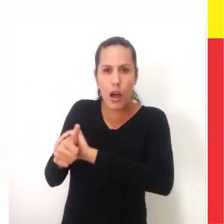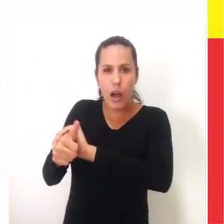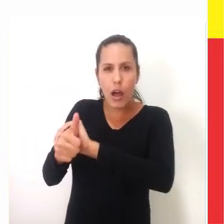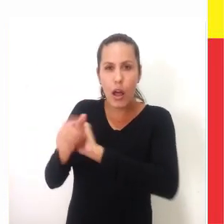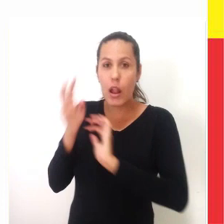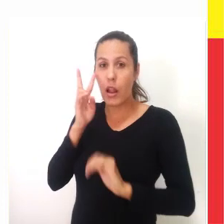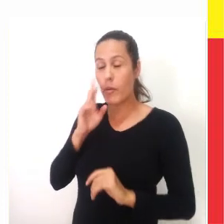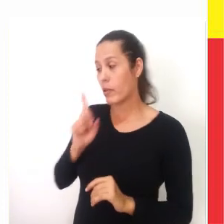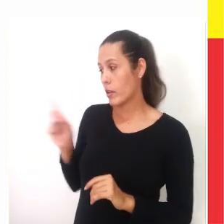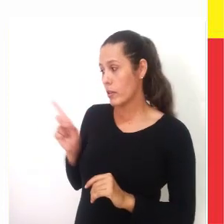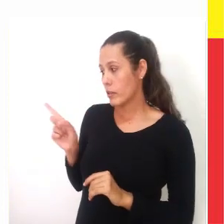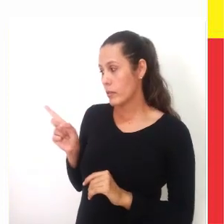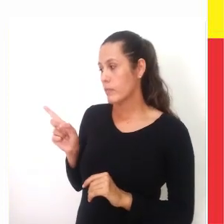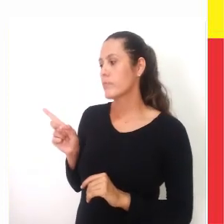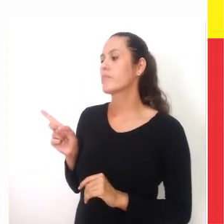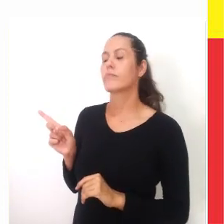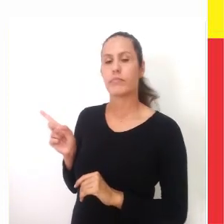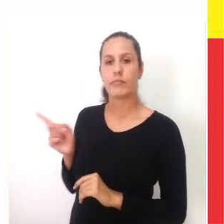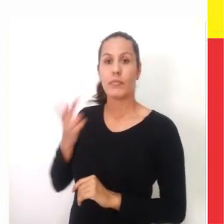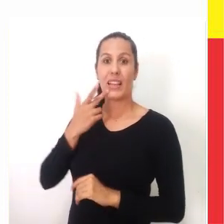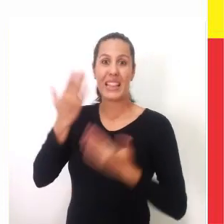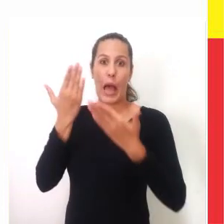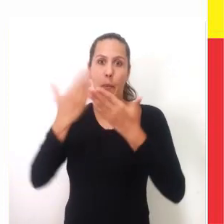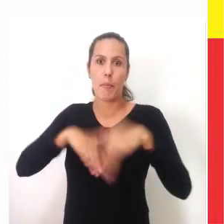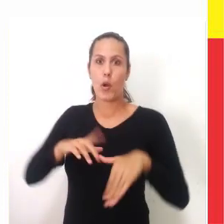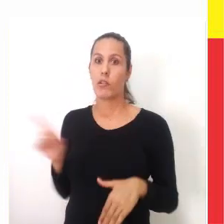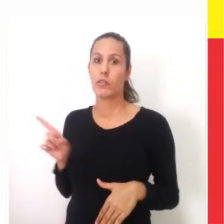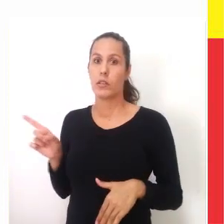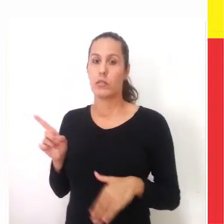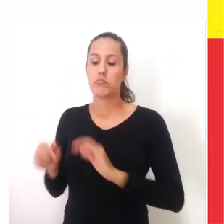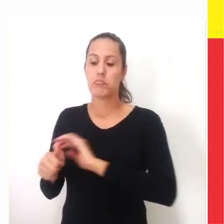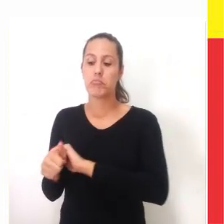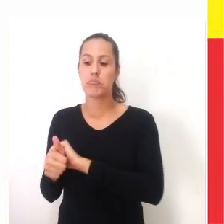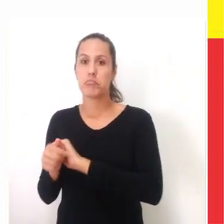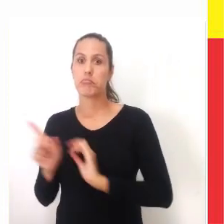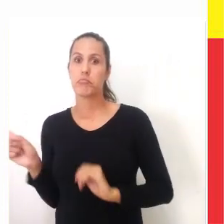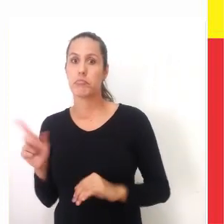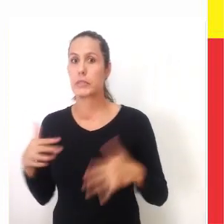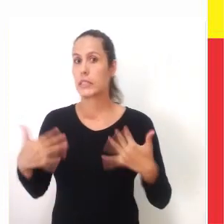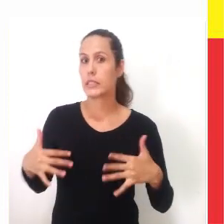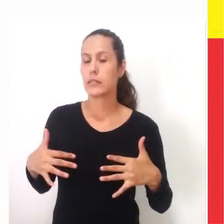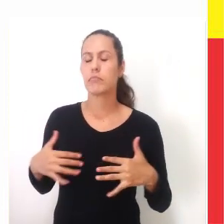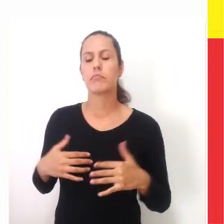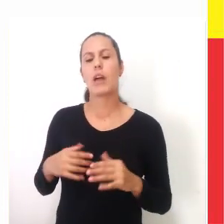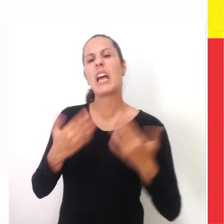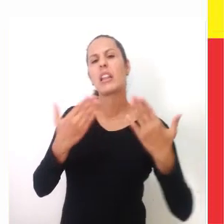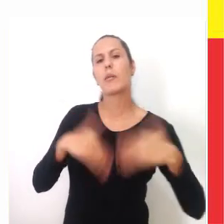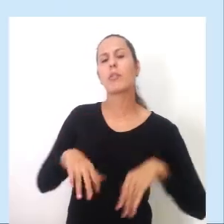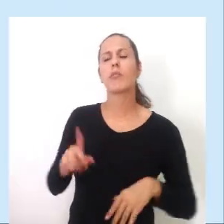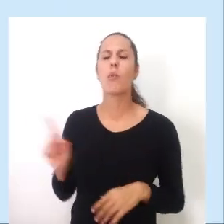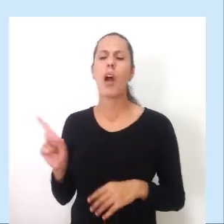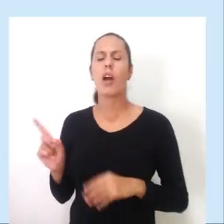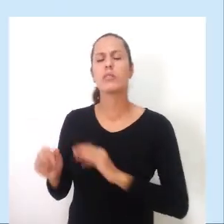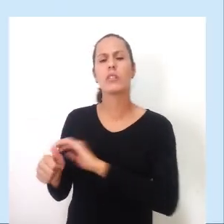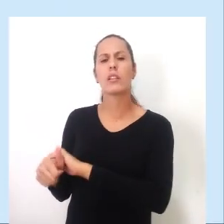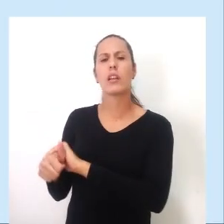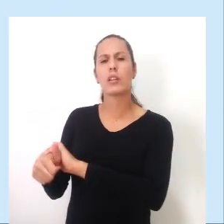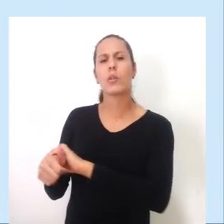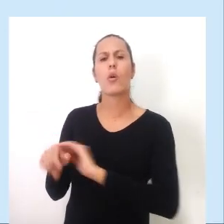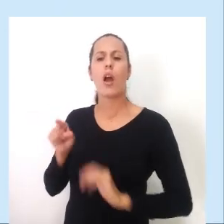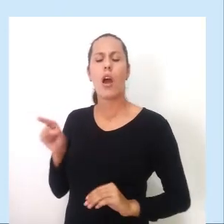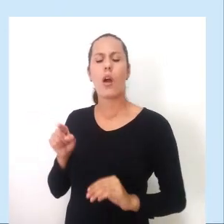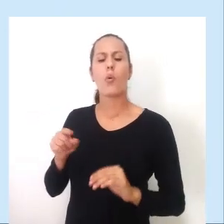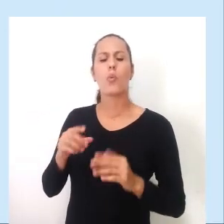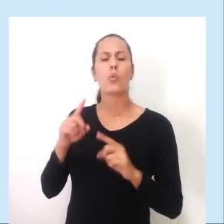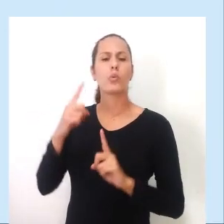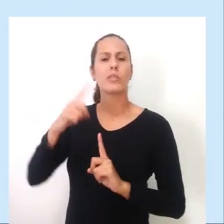aí. Caiu na prova este exemplo, tartaruguinha. Aí vão perguntar lá, essa tartaruga,